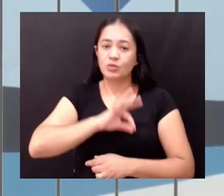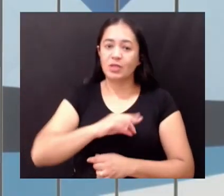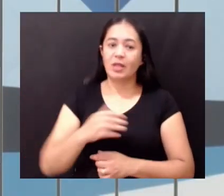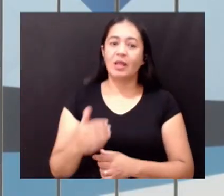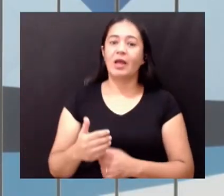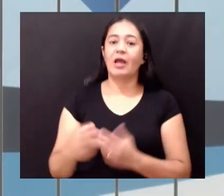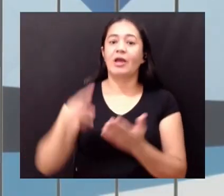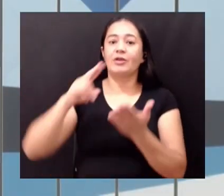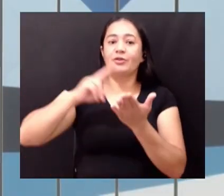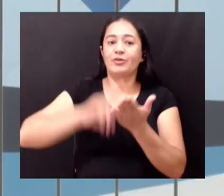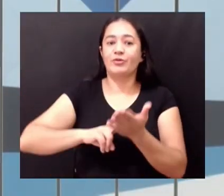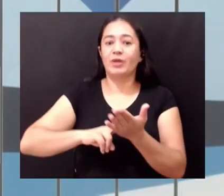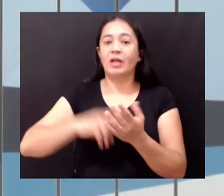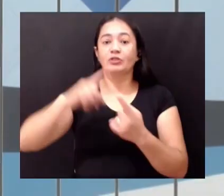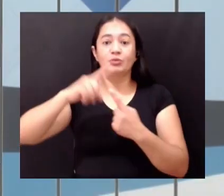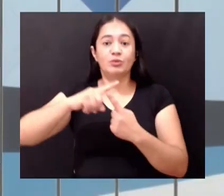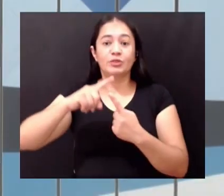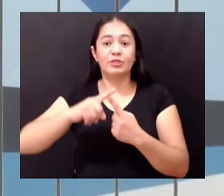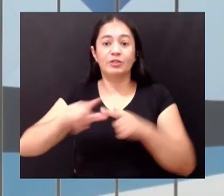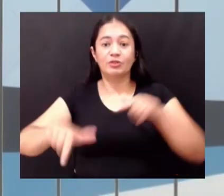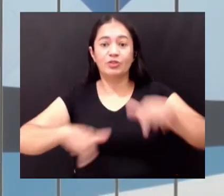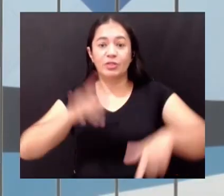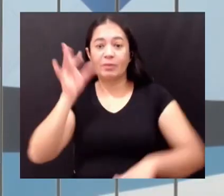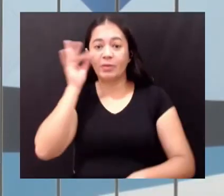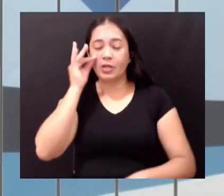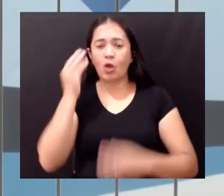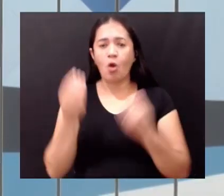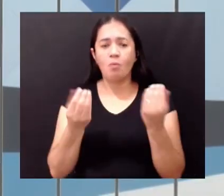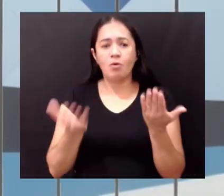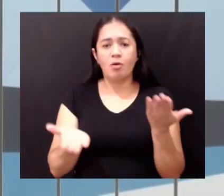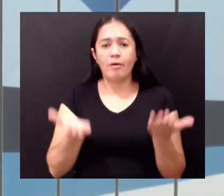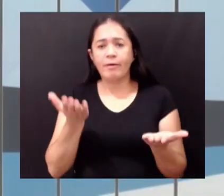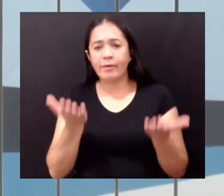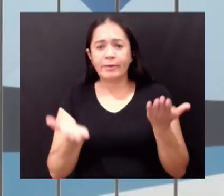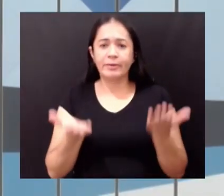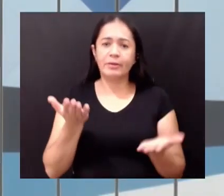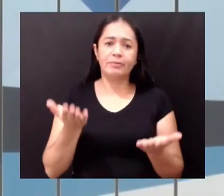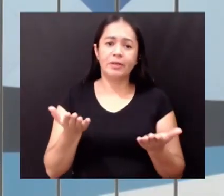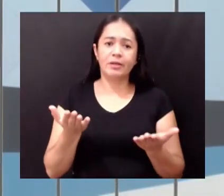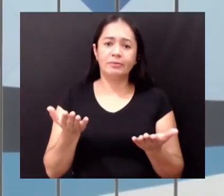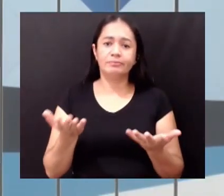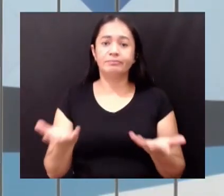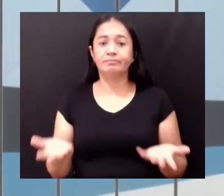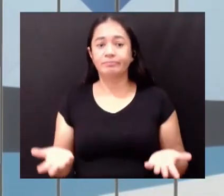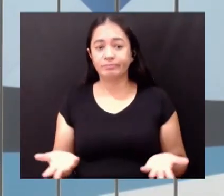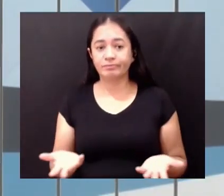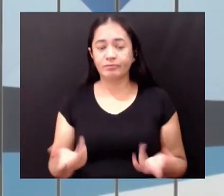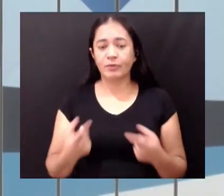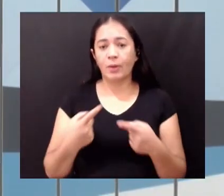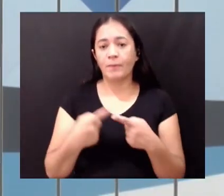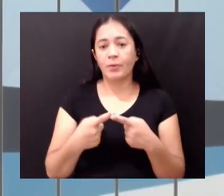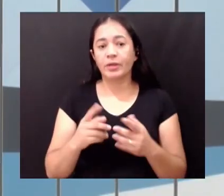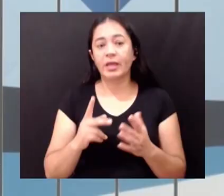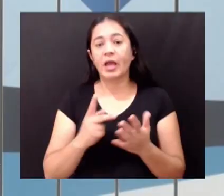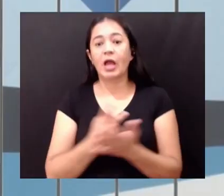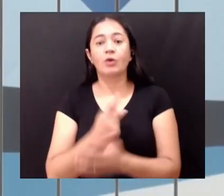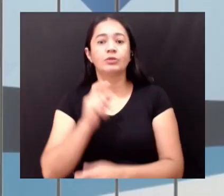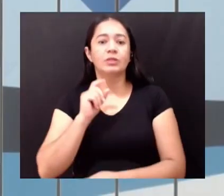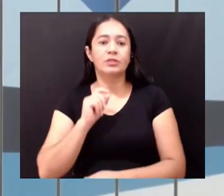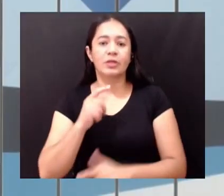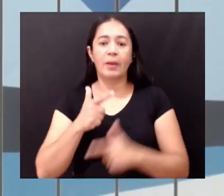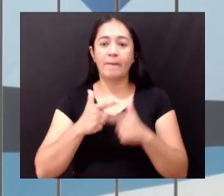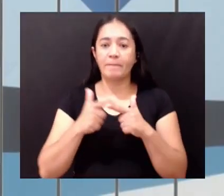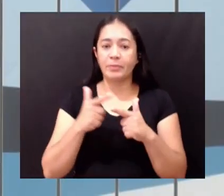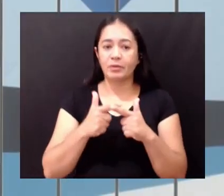como eu equilibro, né, essa realidade, né? Sim. Porque pode acontecer também problemas de equiparação lá na